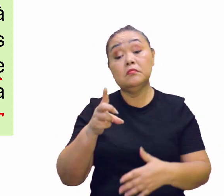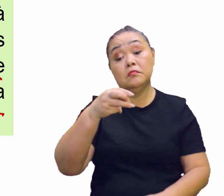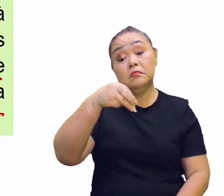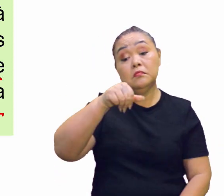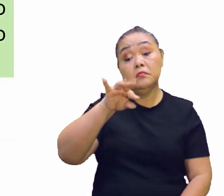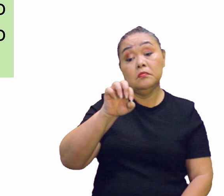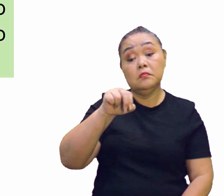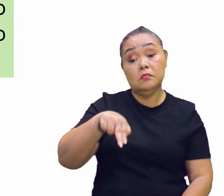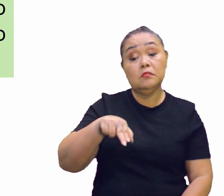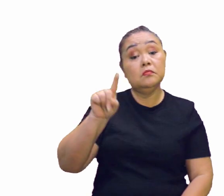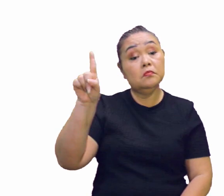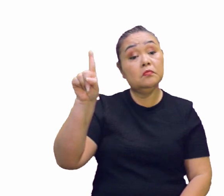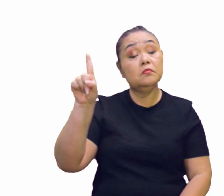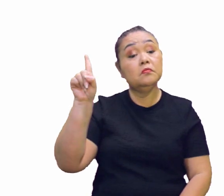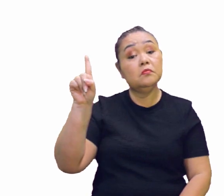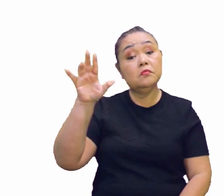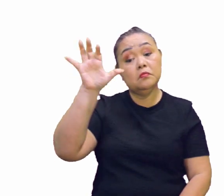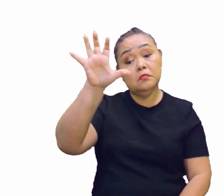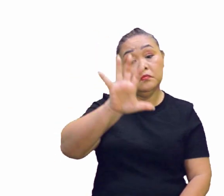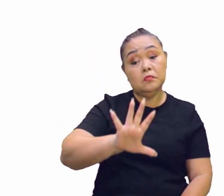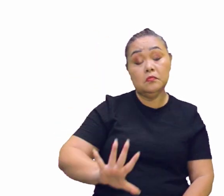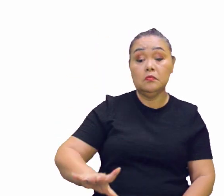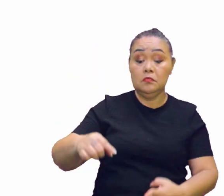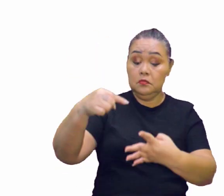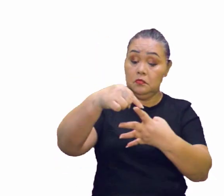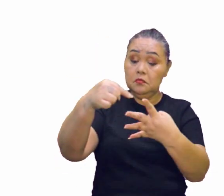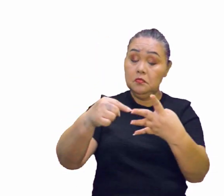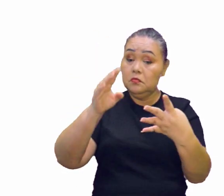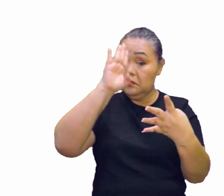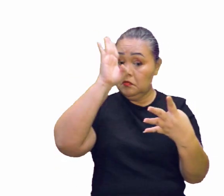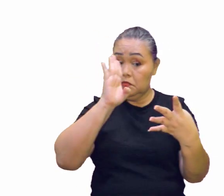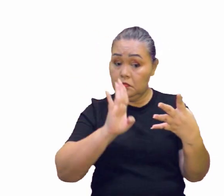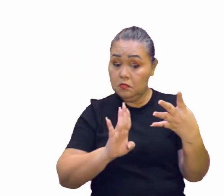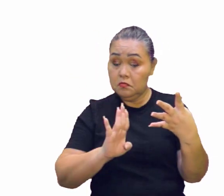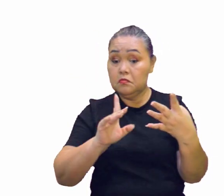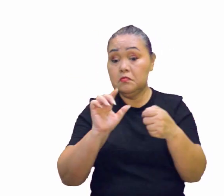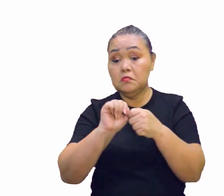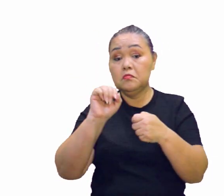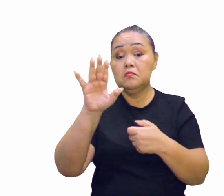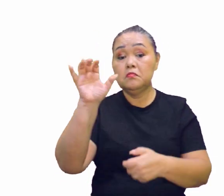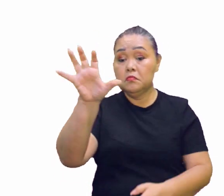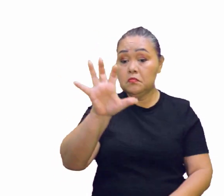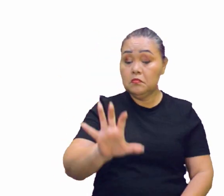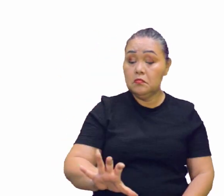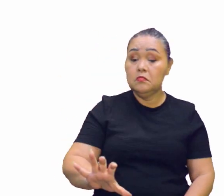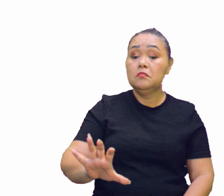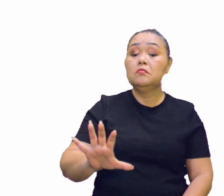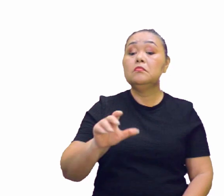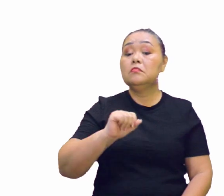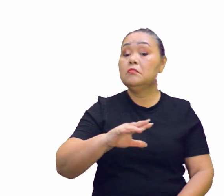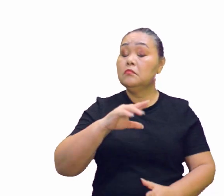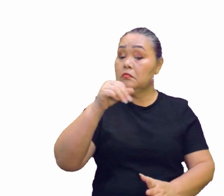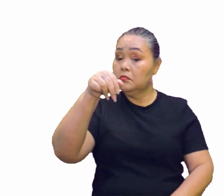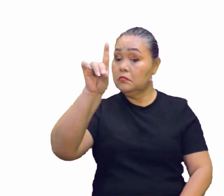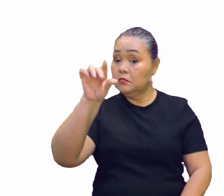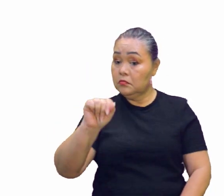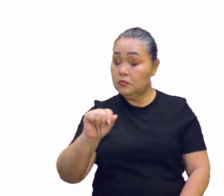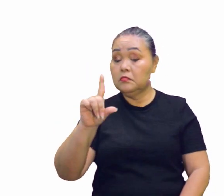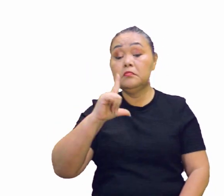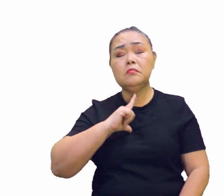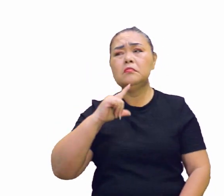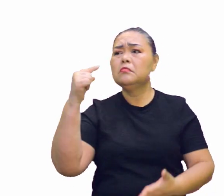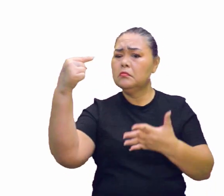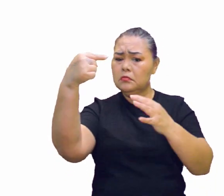Milton Santos, esses são os 4 Brasis: a Amazônia, Centro-Oeste, a Concentrada e o Nordeste, levando em